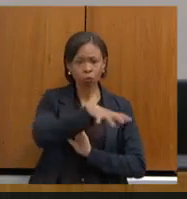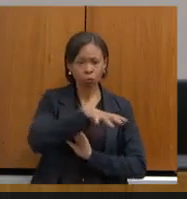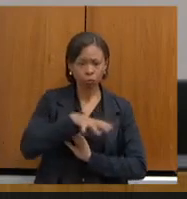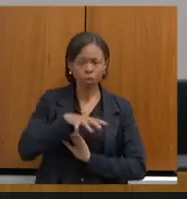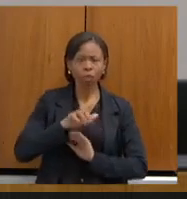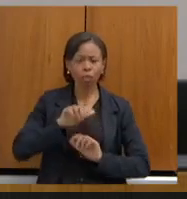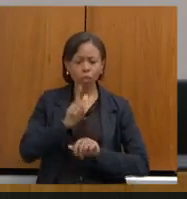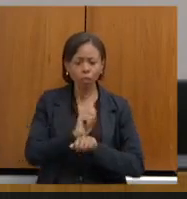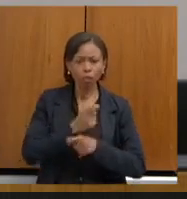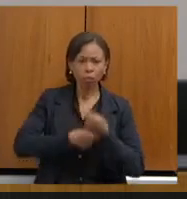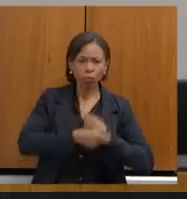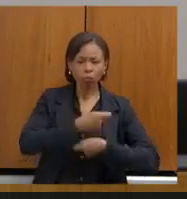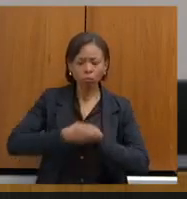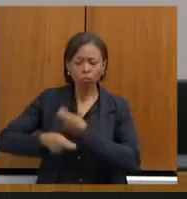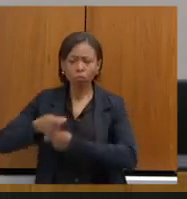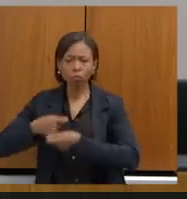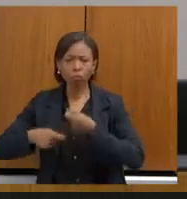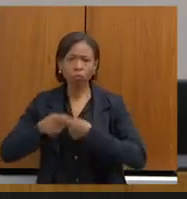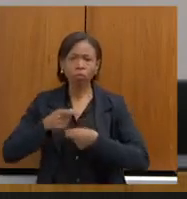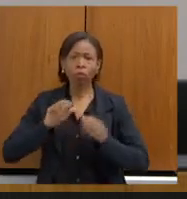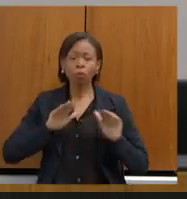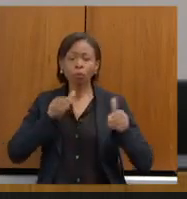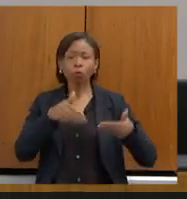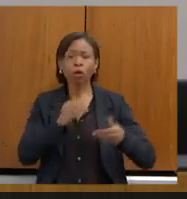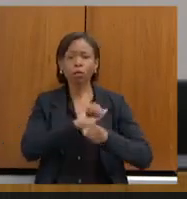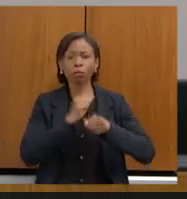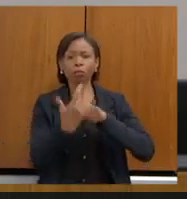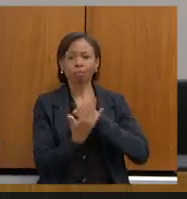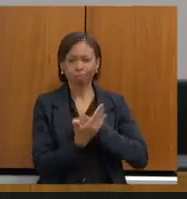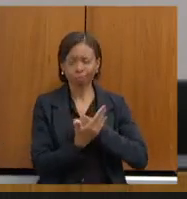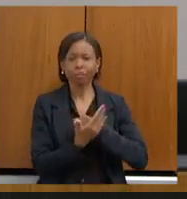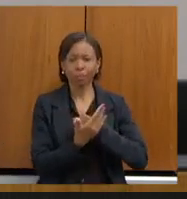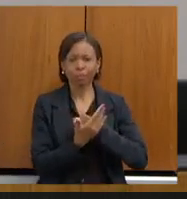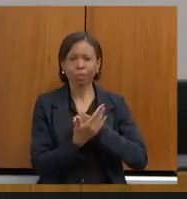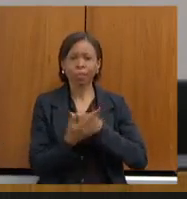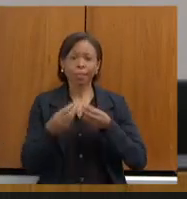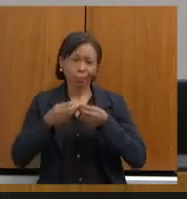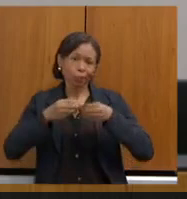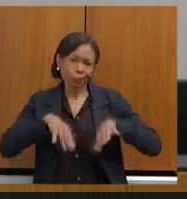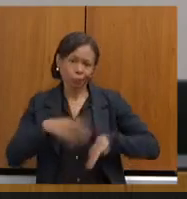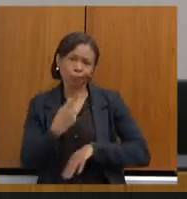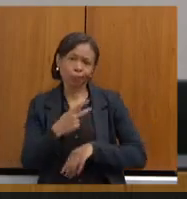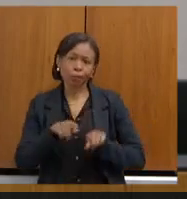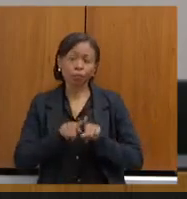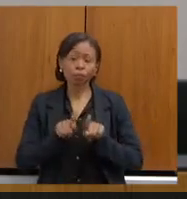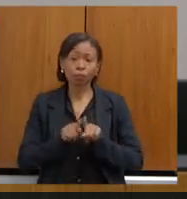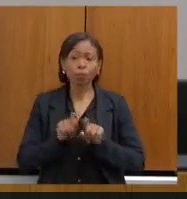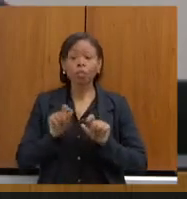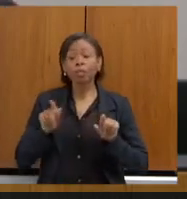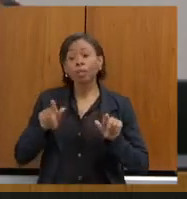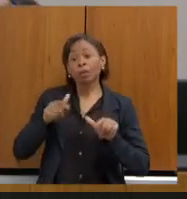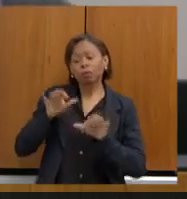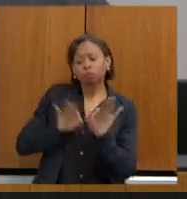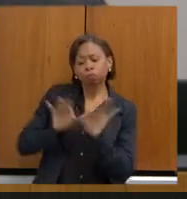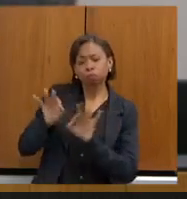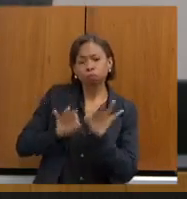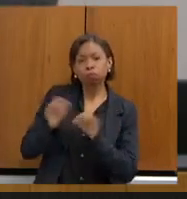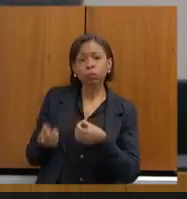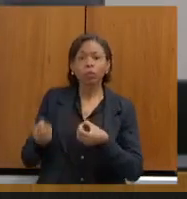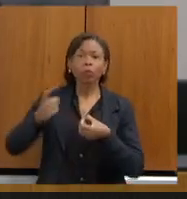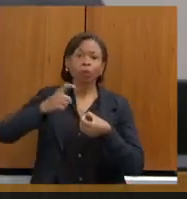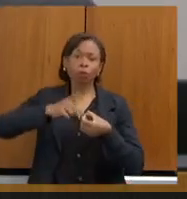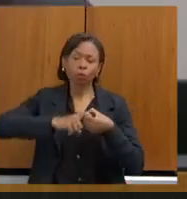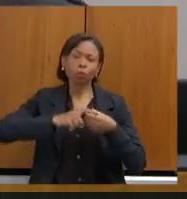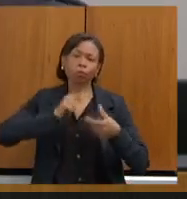para o enfrentamento da pandemia de couve 19 e de seus impactos bem como sobre o planejamento para a retomada das